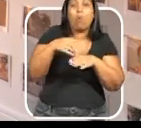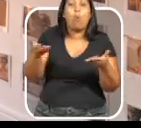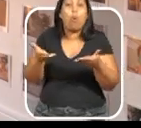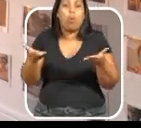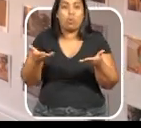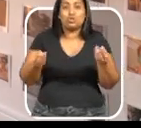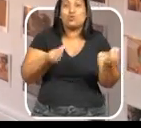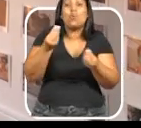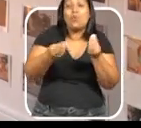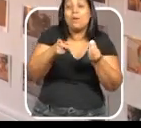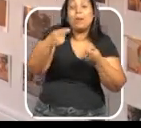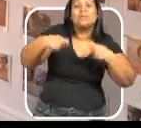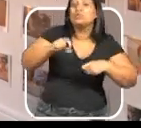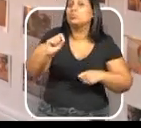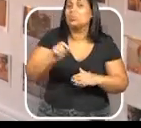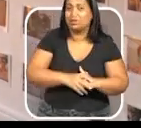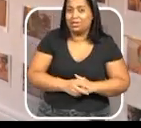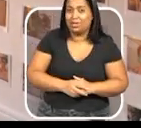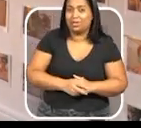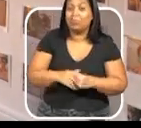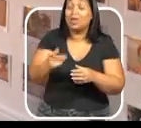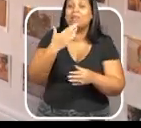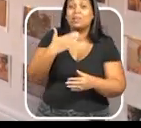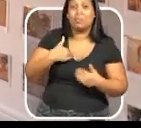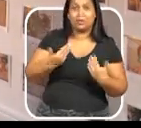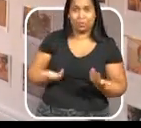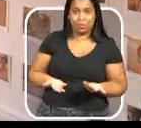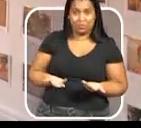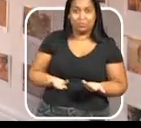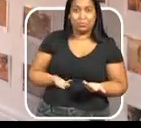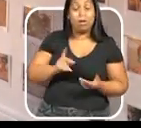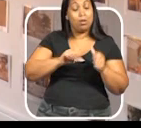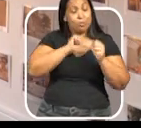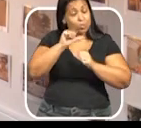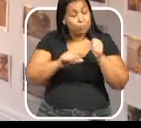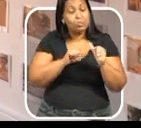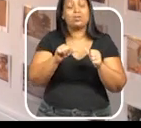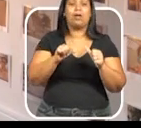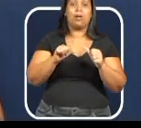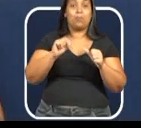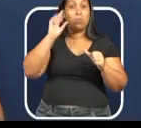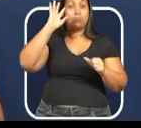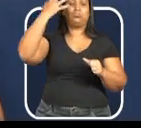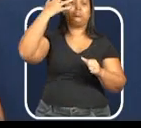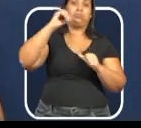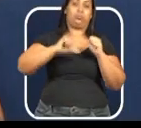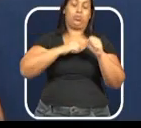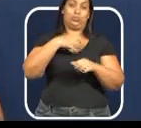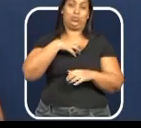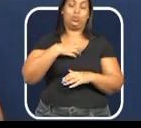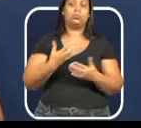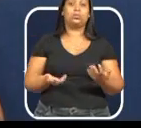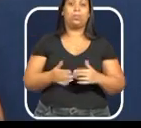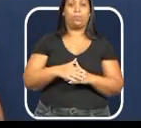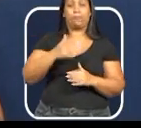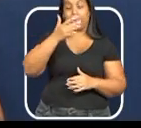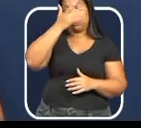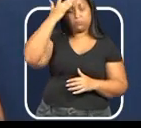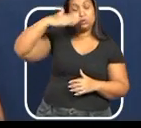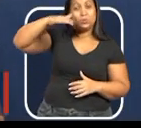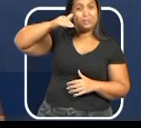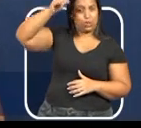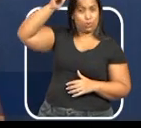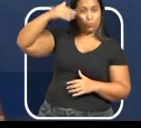hoje? Do que ela precisa? O que ela está me demandando? Então é mudar mesmo o ponto de vista. Os adultos que estão naquela